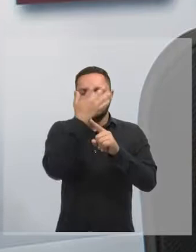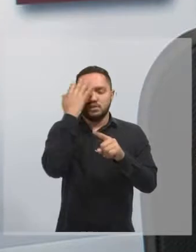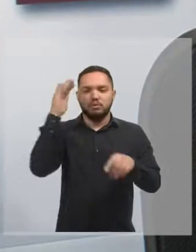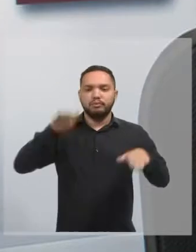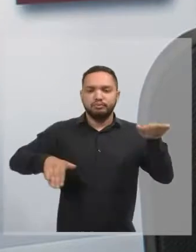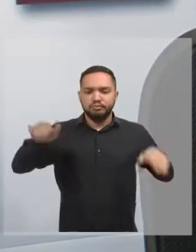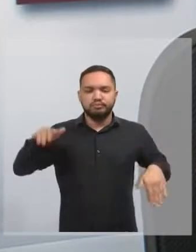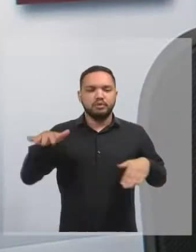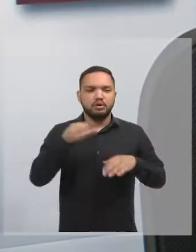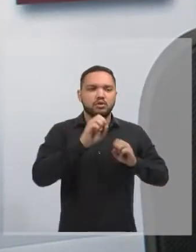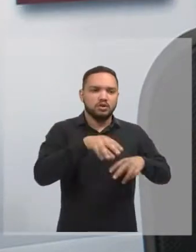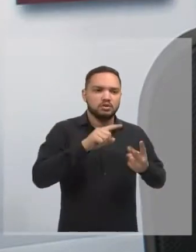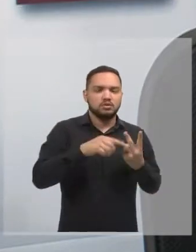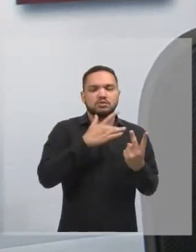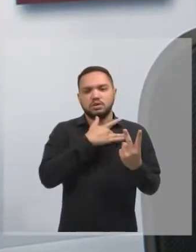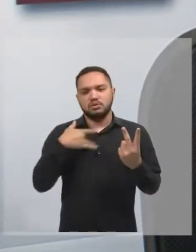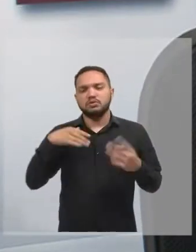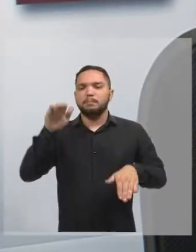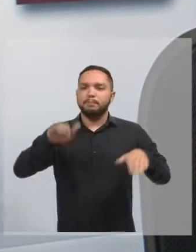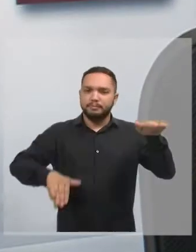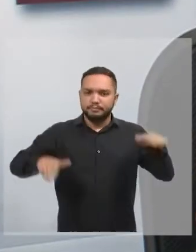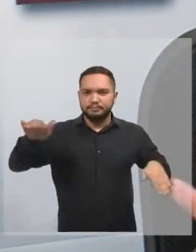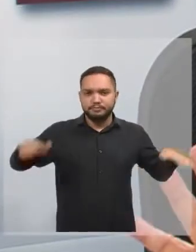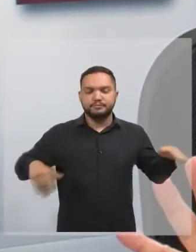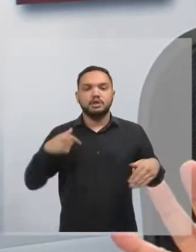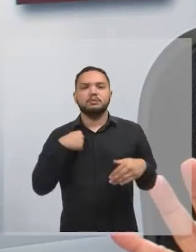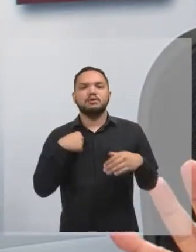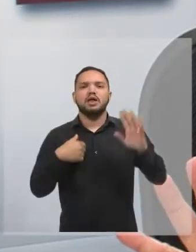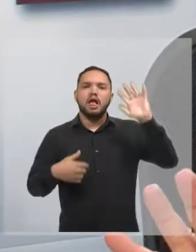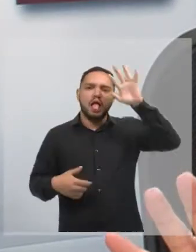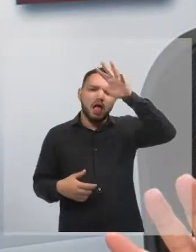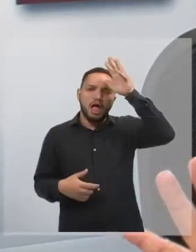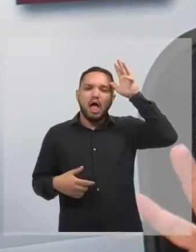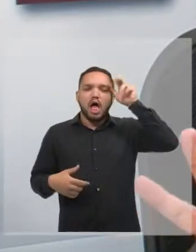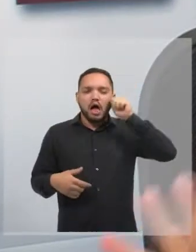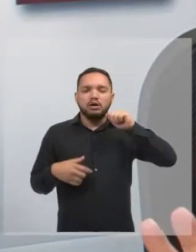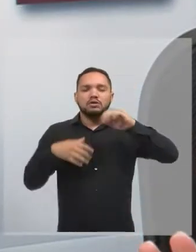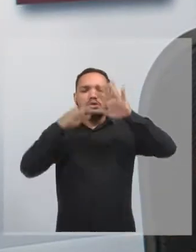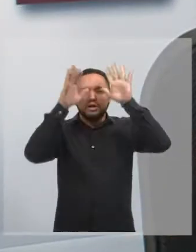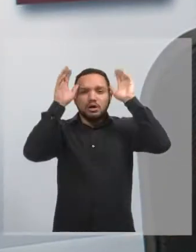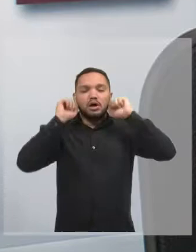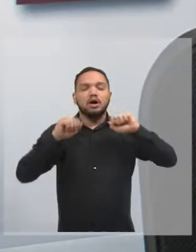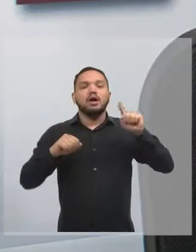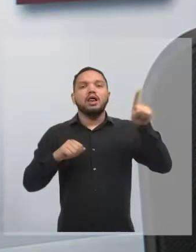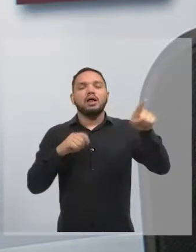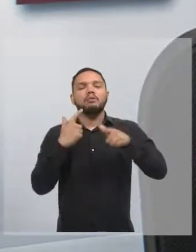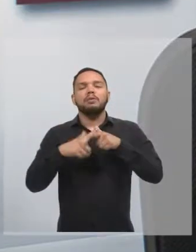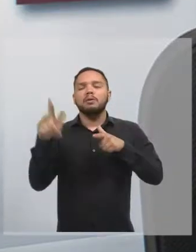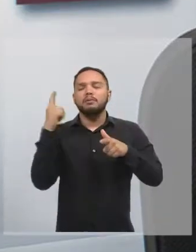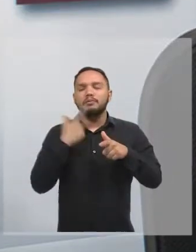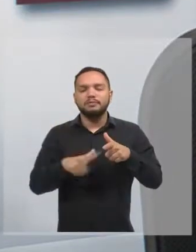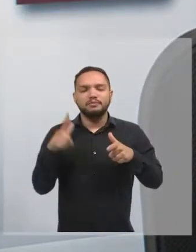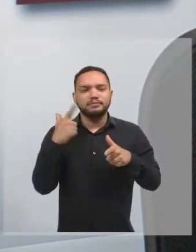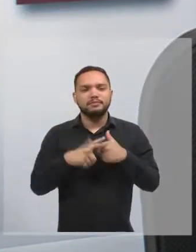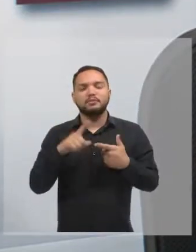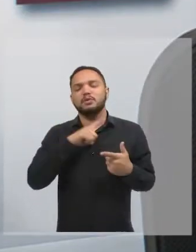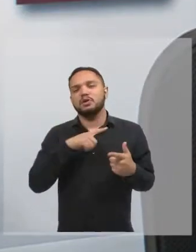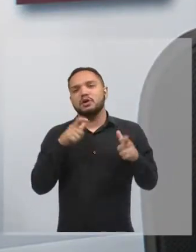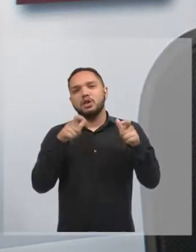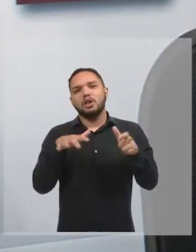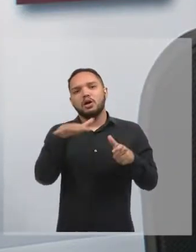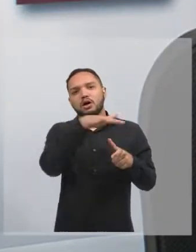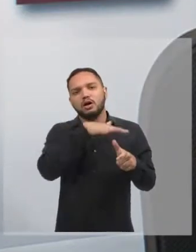área de educação, saúde, ainda lá. E Amazonas é um problema grande ainda, porque literalmente é